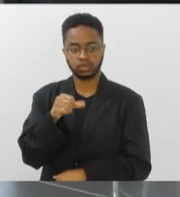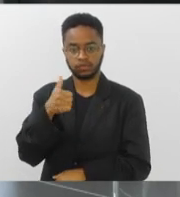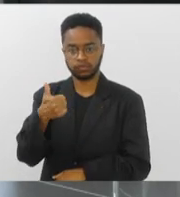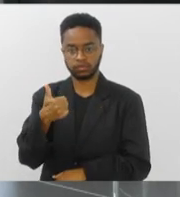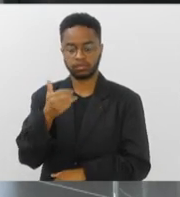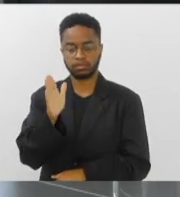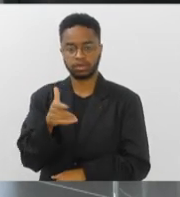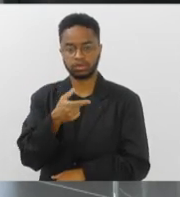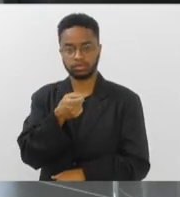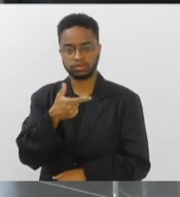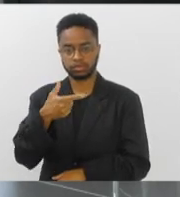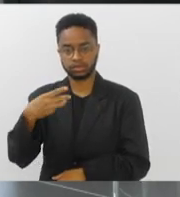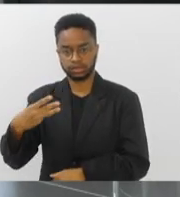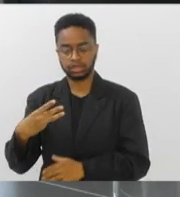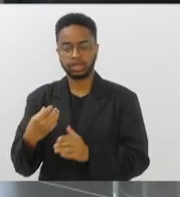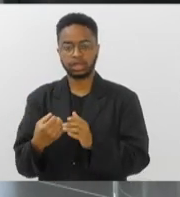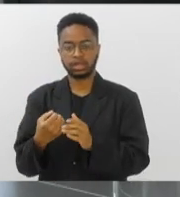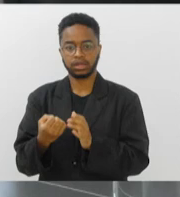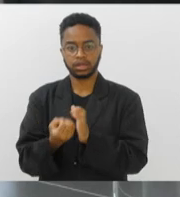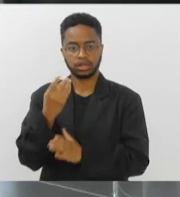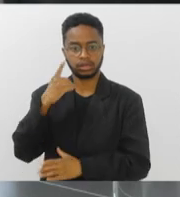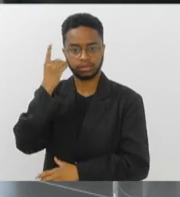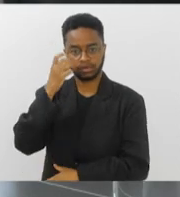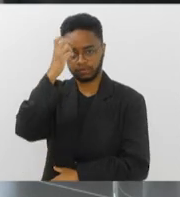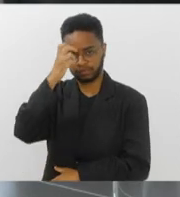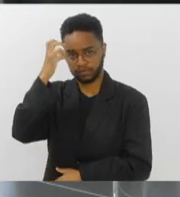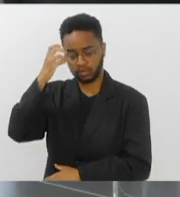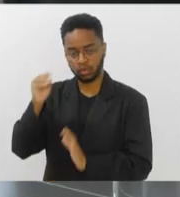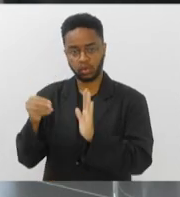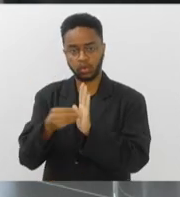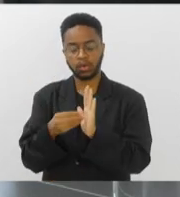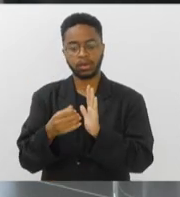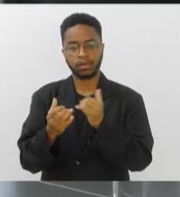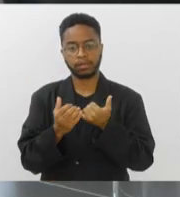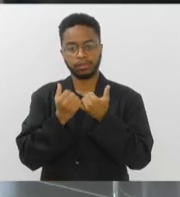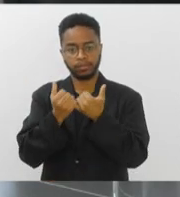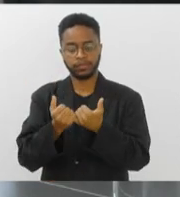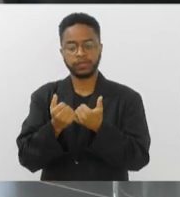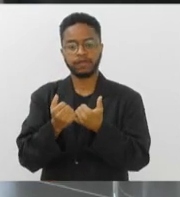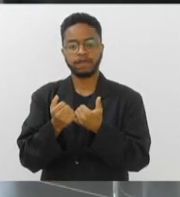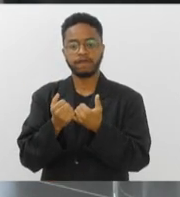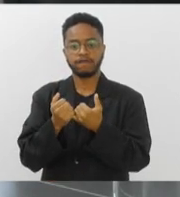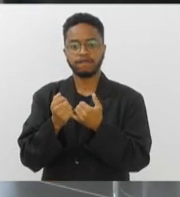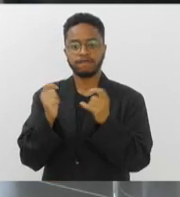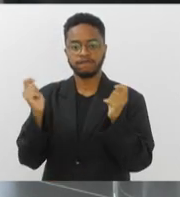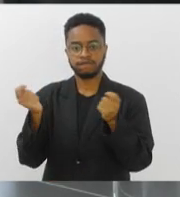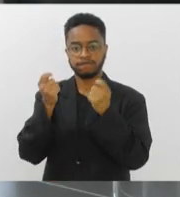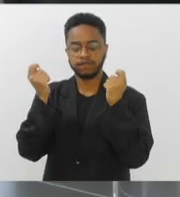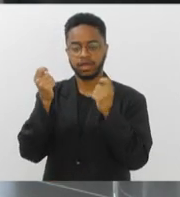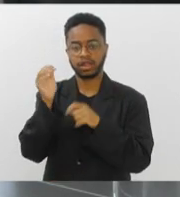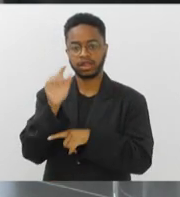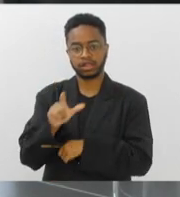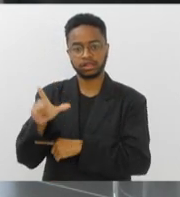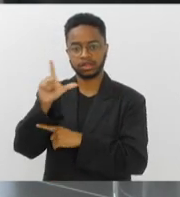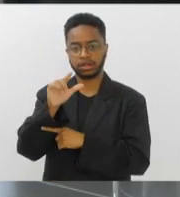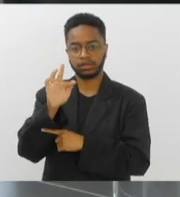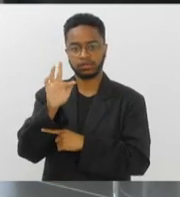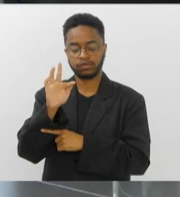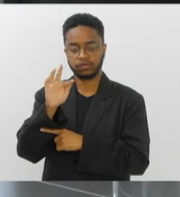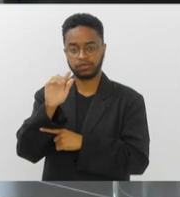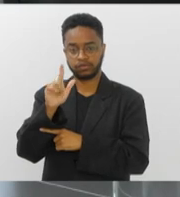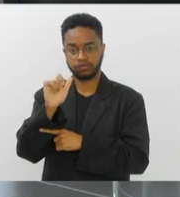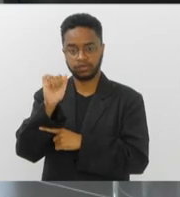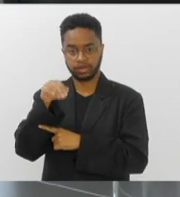Lima, que declara como patrimônio cultural, turístico e material do Estado do Rio de Janeiro a Feira Literária de Maricá Flim. Havia um pedido de vista do